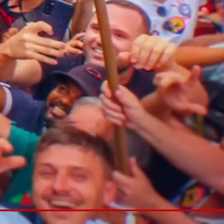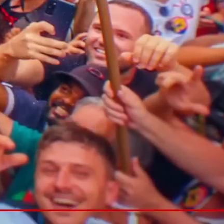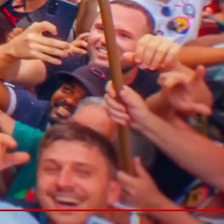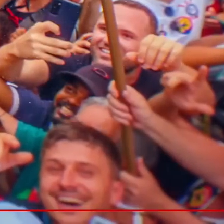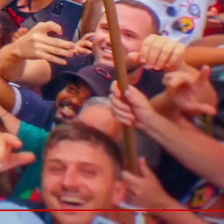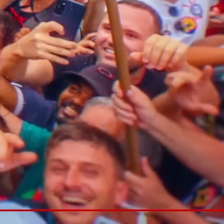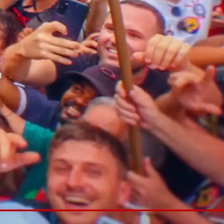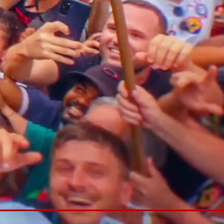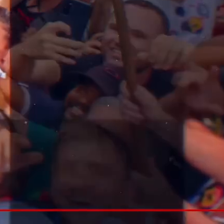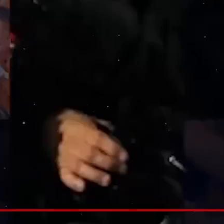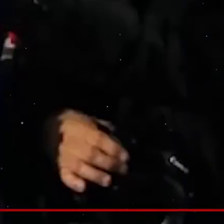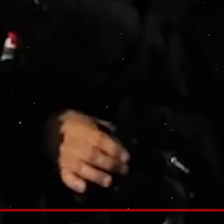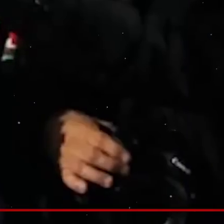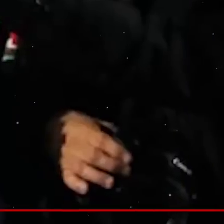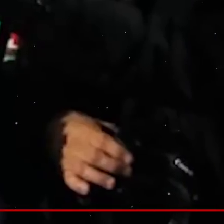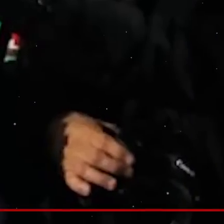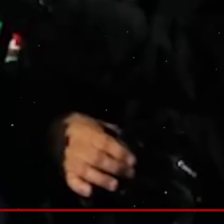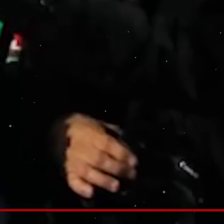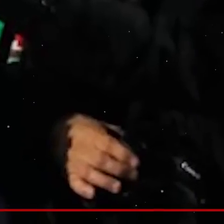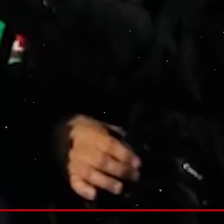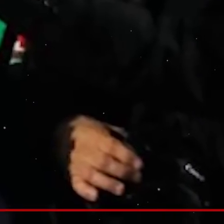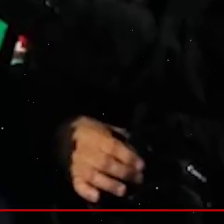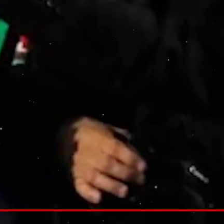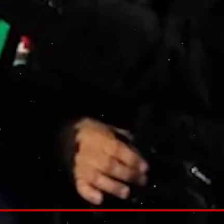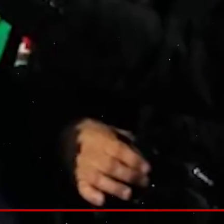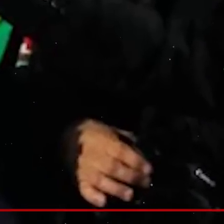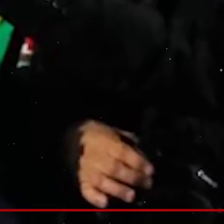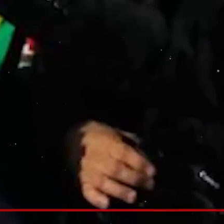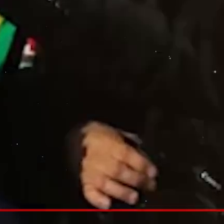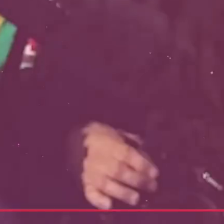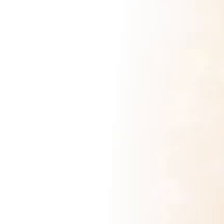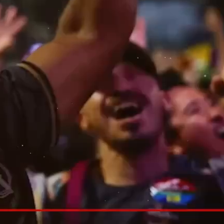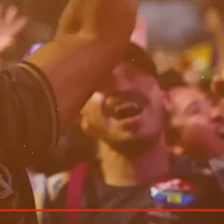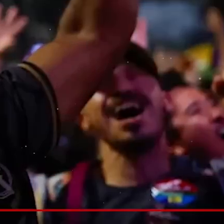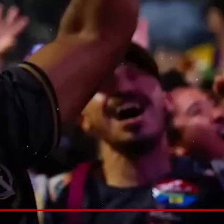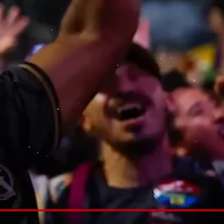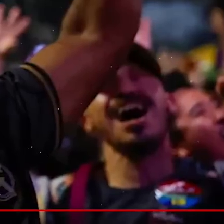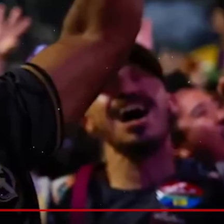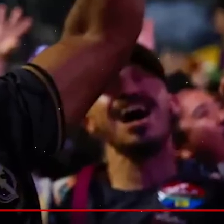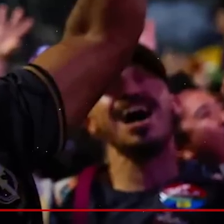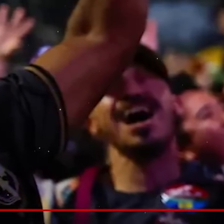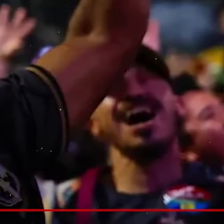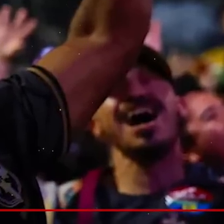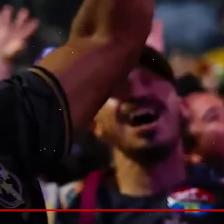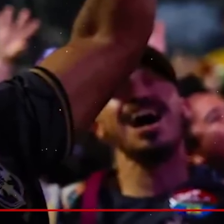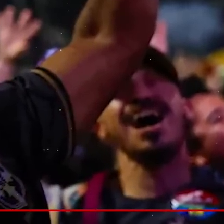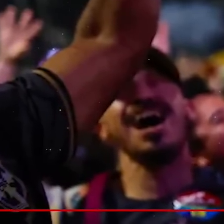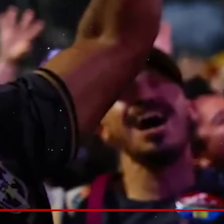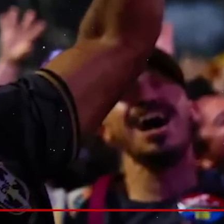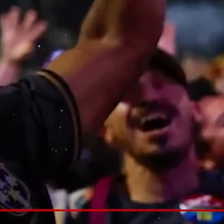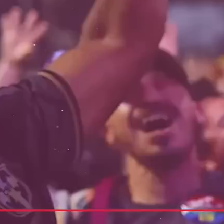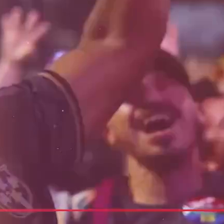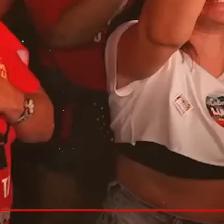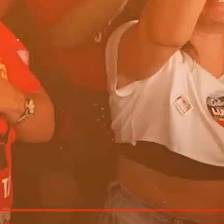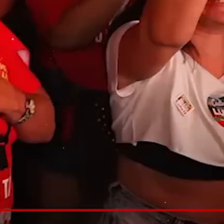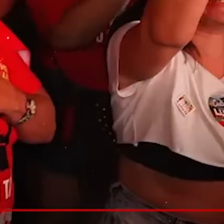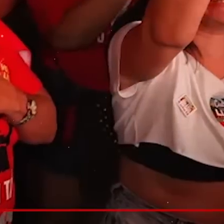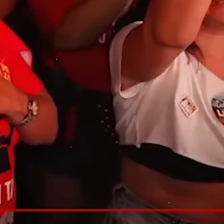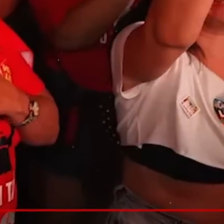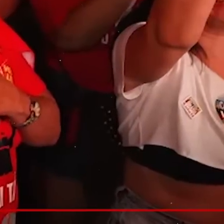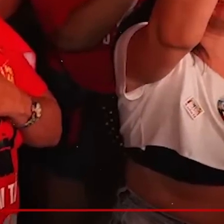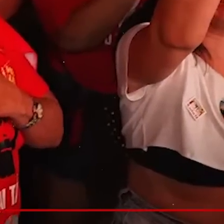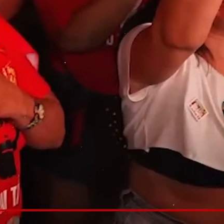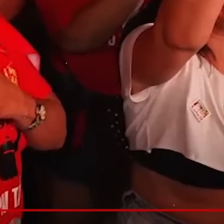10. Luiz Inácio Lula da Silva, o presidente que tirou o Brasil do mapa da fome e alçou mais de 30 milhões